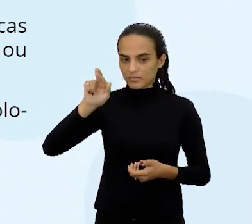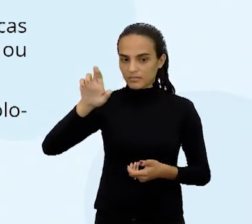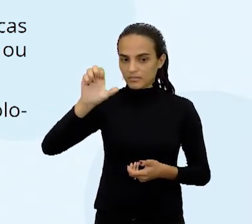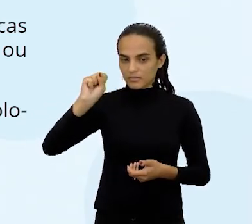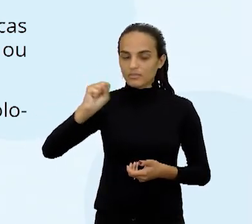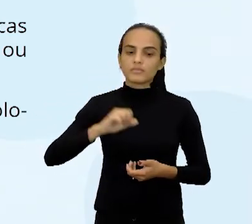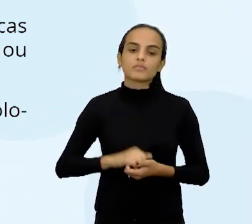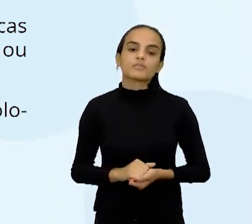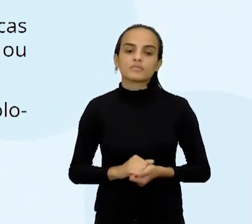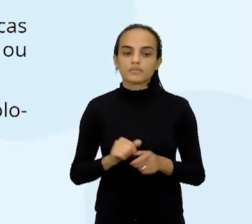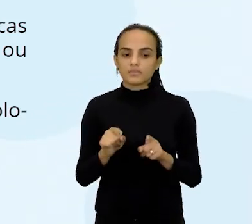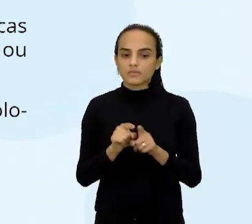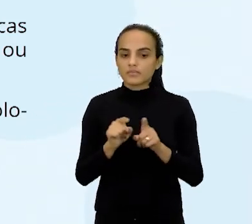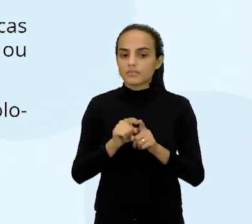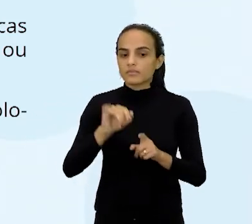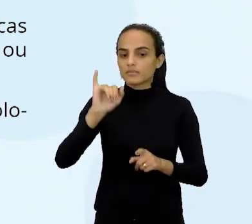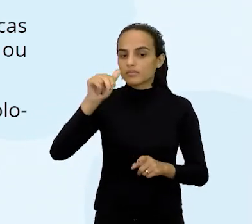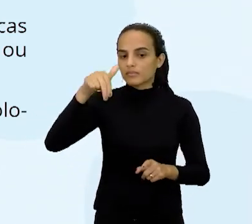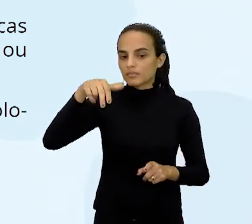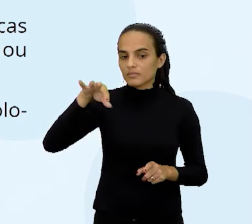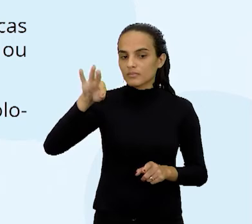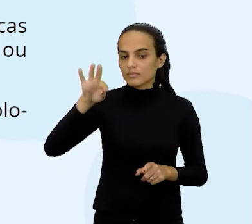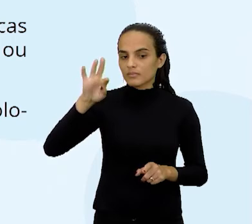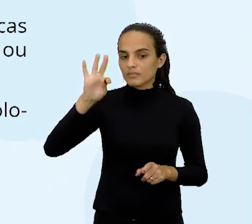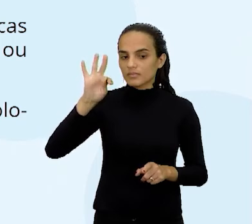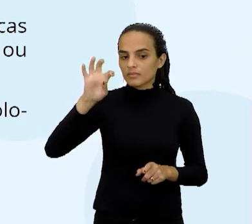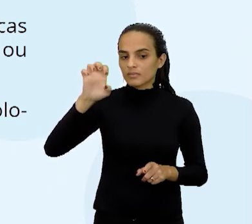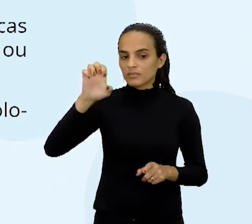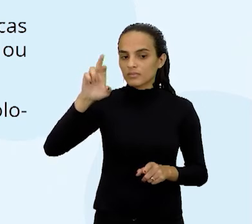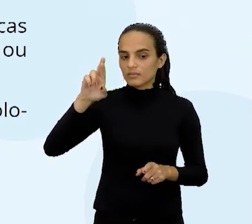mais moléculas, ou seja, ele acontece no ambiente externo.